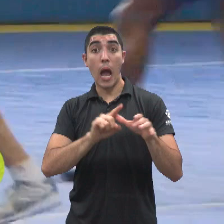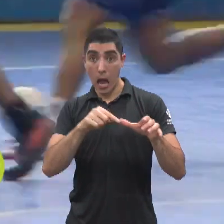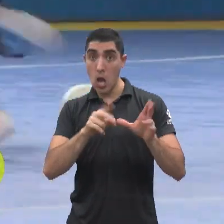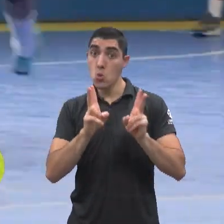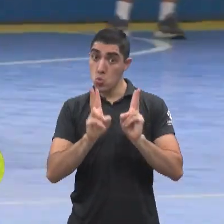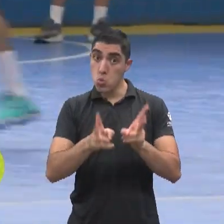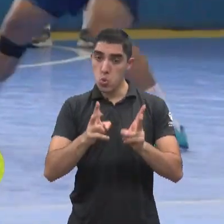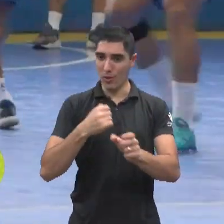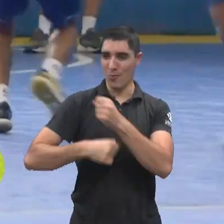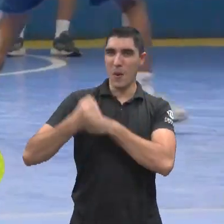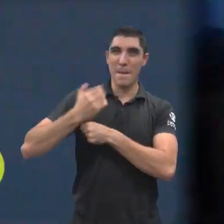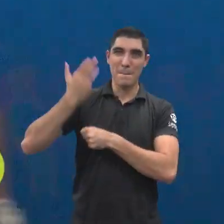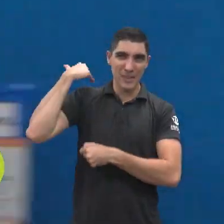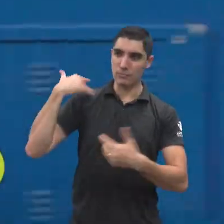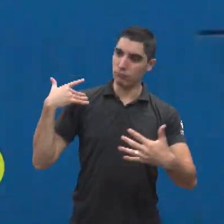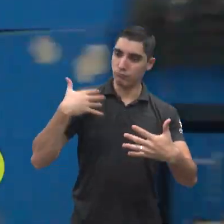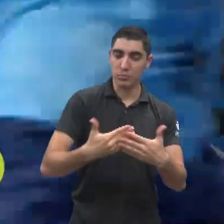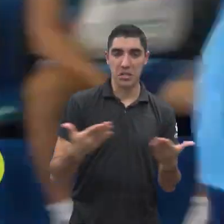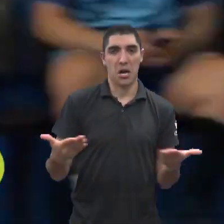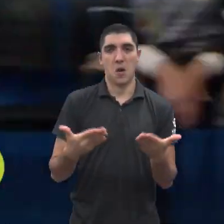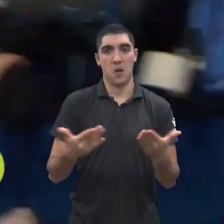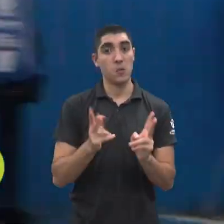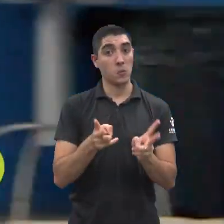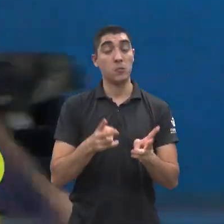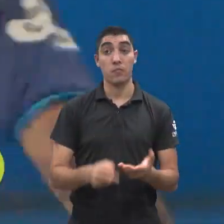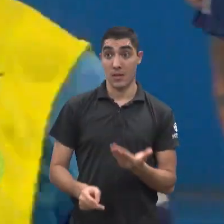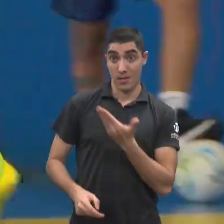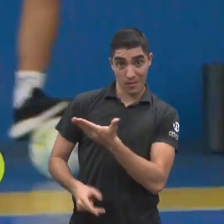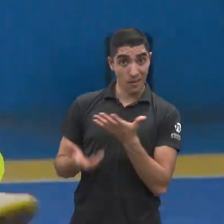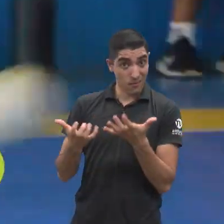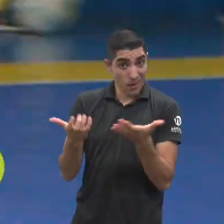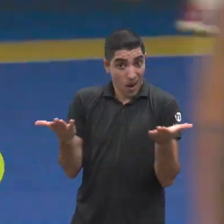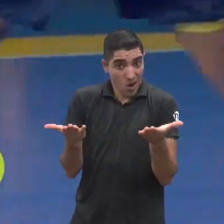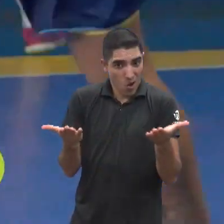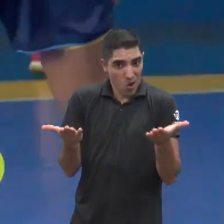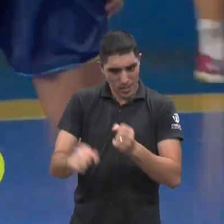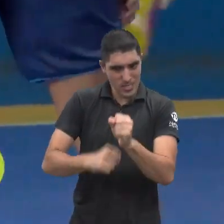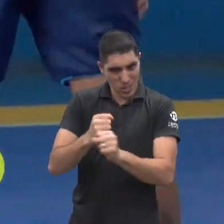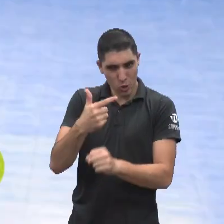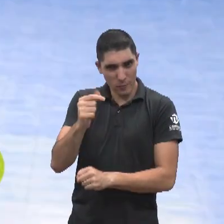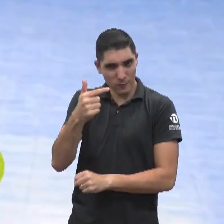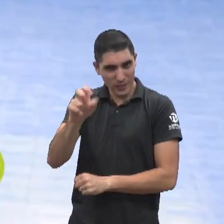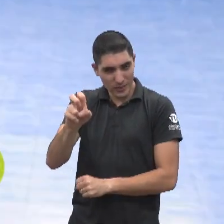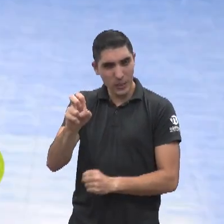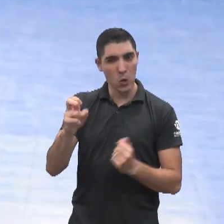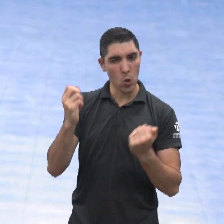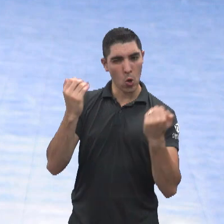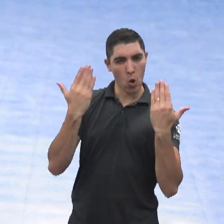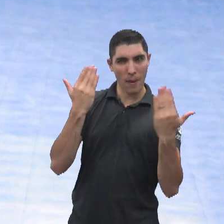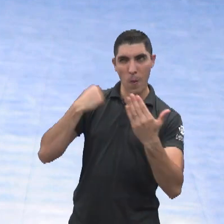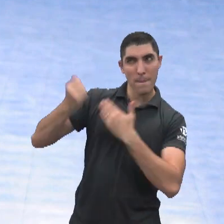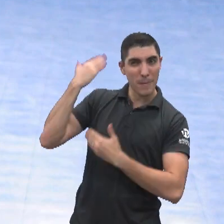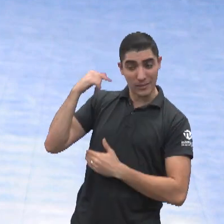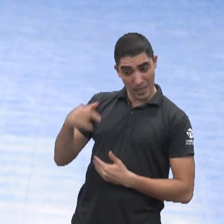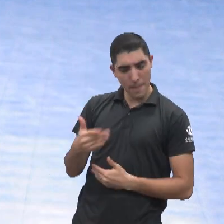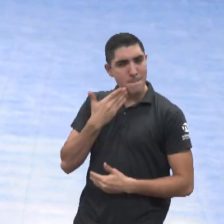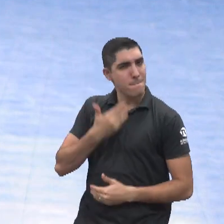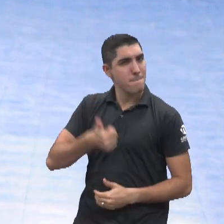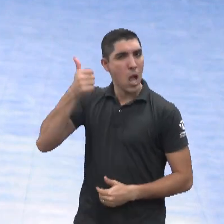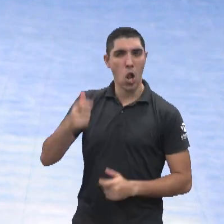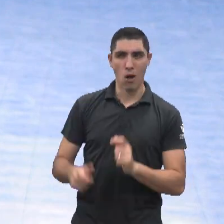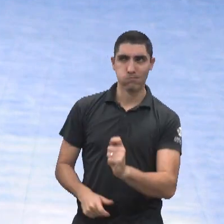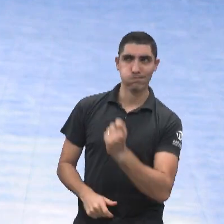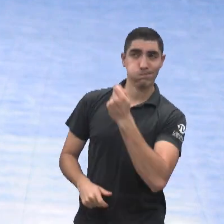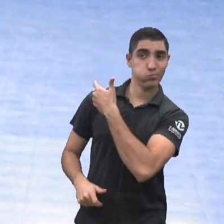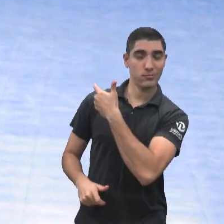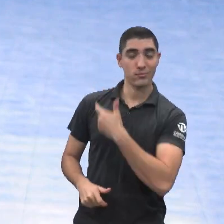uma temporada no São José. E ele quer fazer com que esse ano seja melhor do que o último. A gente quer fazer uma liga boa, quer fazer um